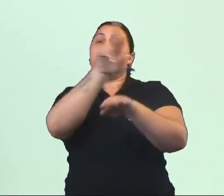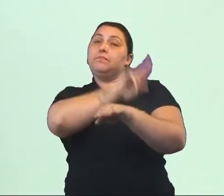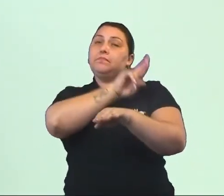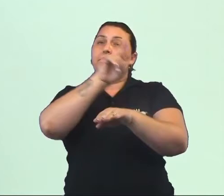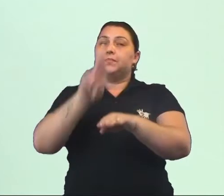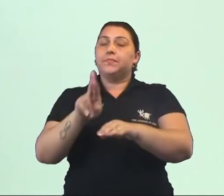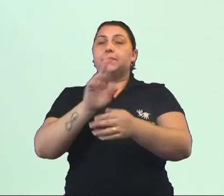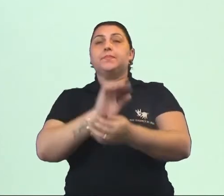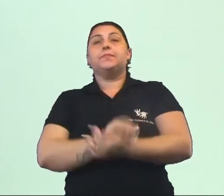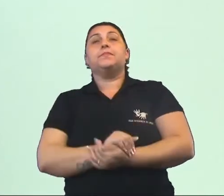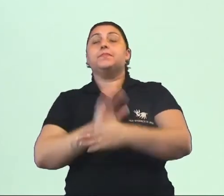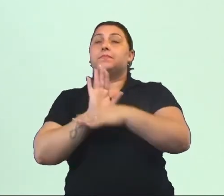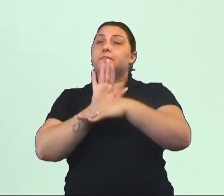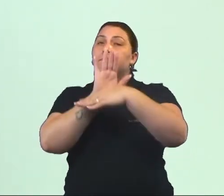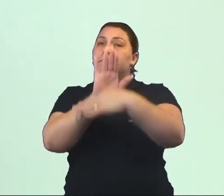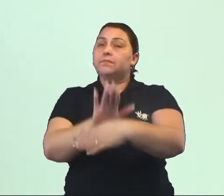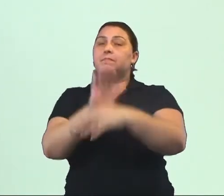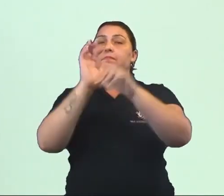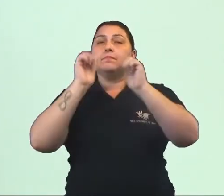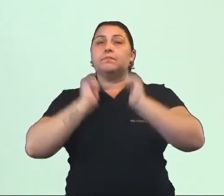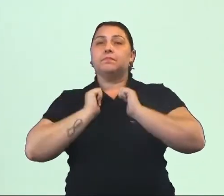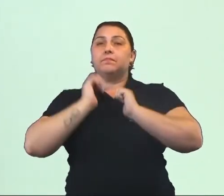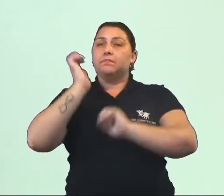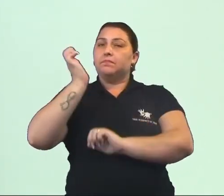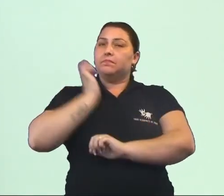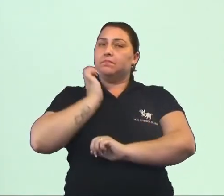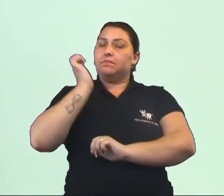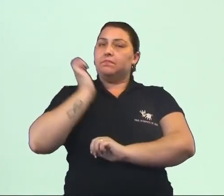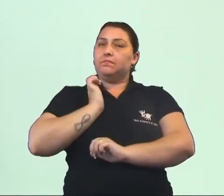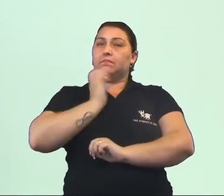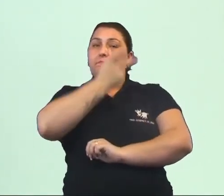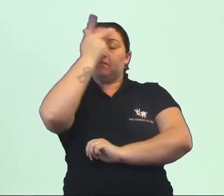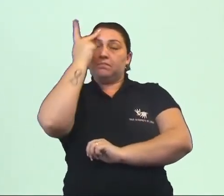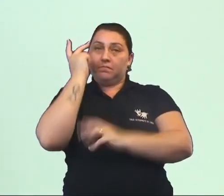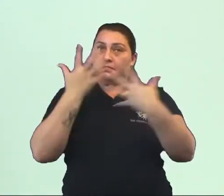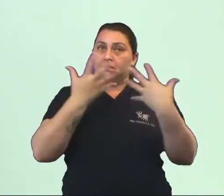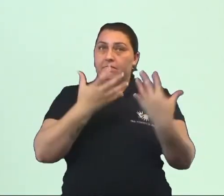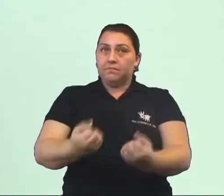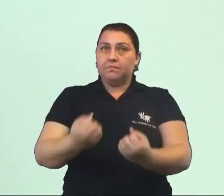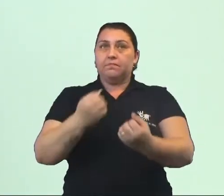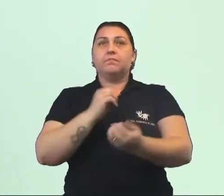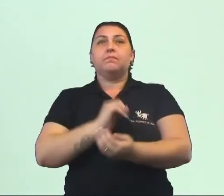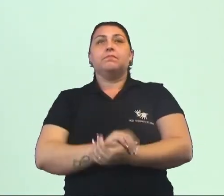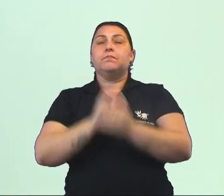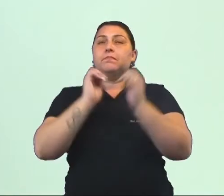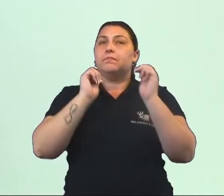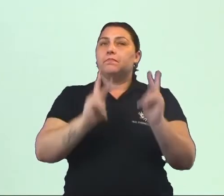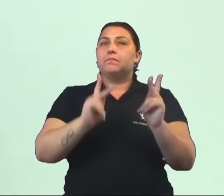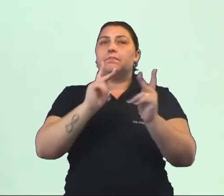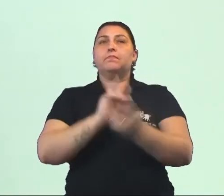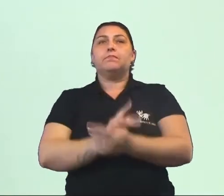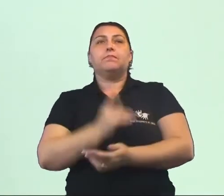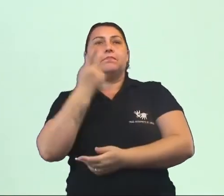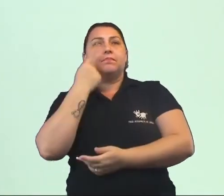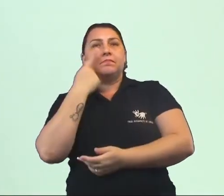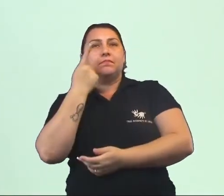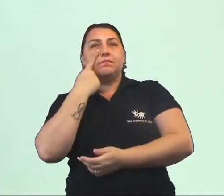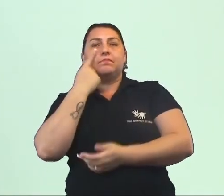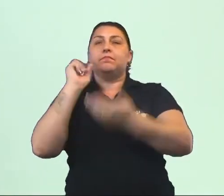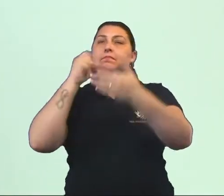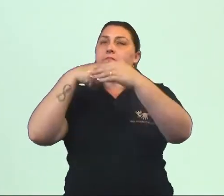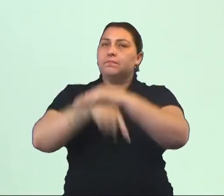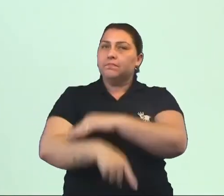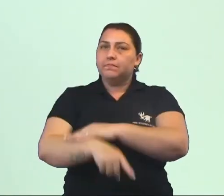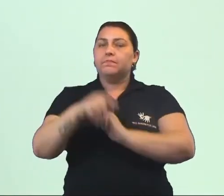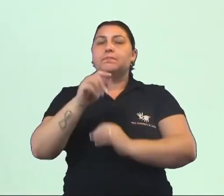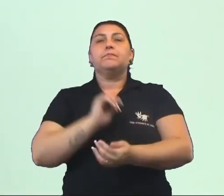religião contribui para o comportamento ético dos seus adeptos, sem dúvida nenhuma, ok? Vamos ver, vamos aprofundar